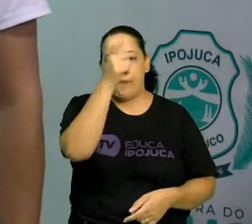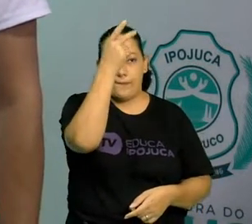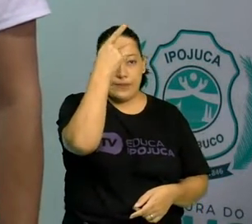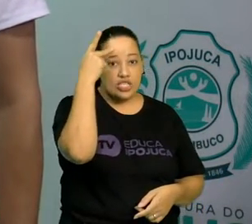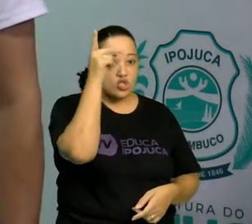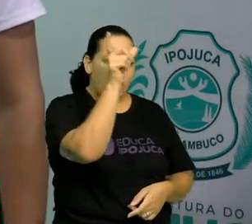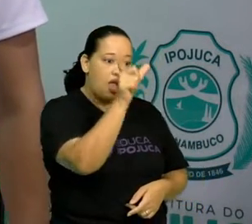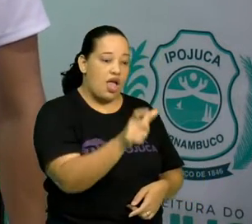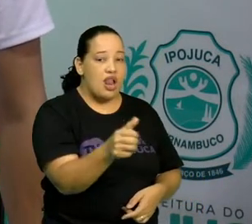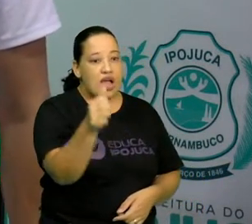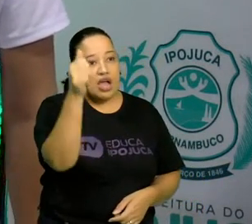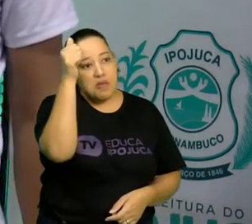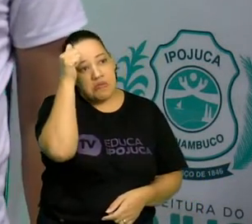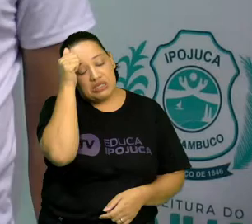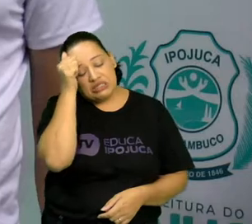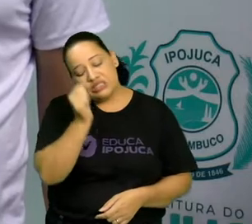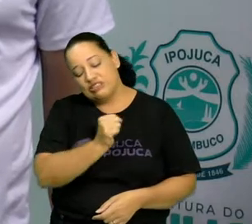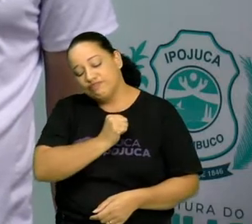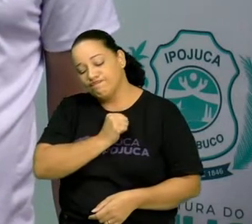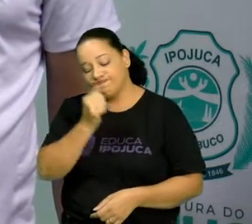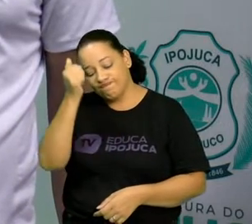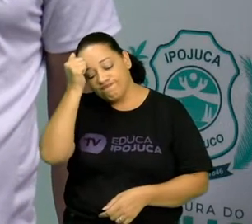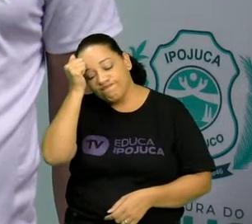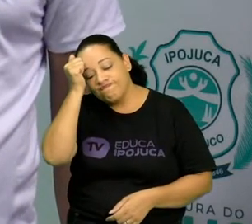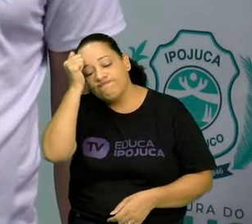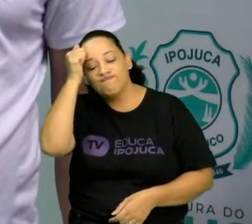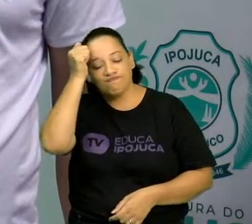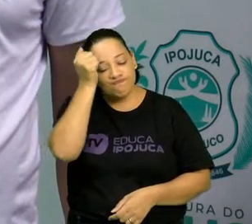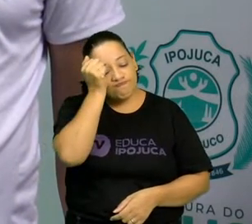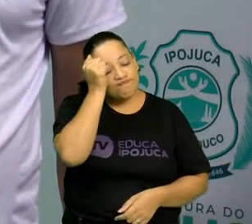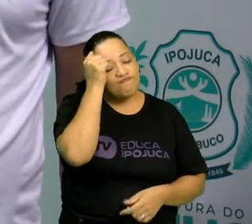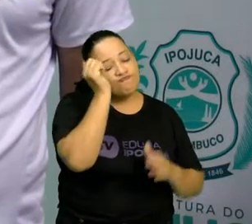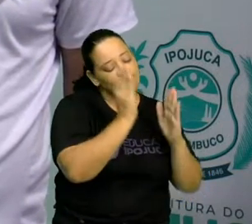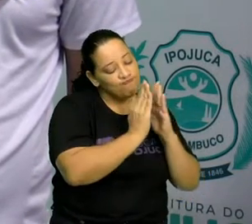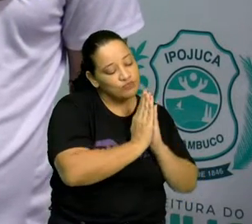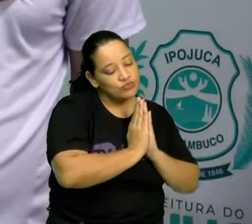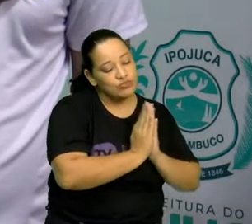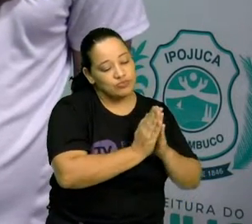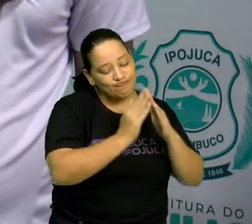está arrependida. Oh, me perdoe.